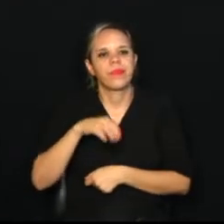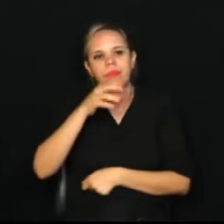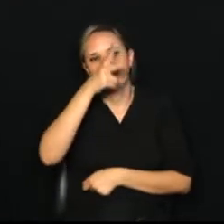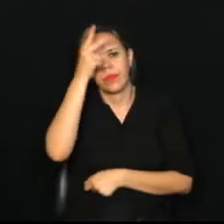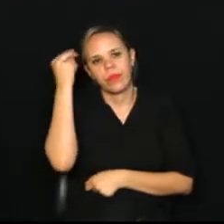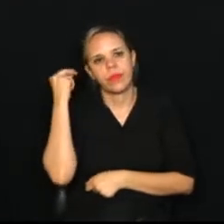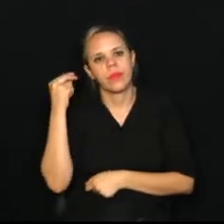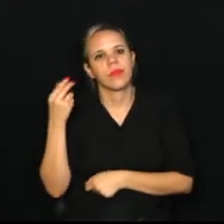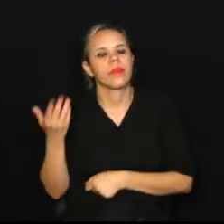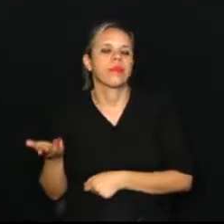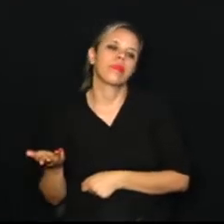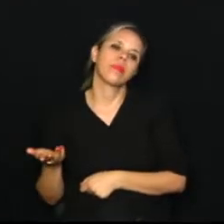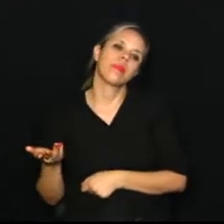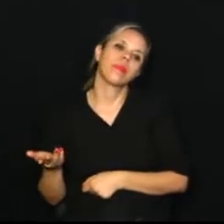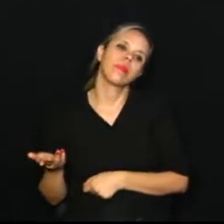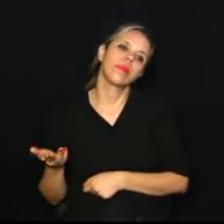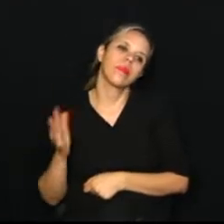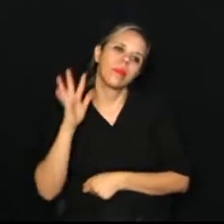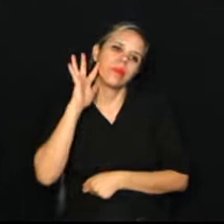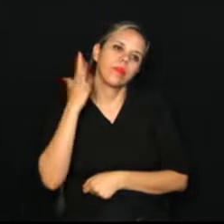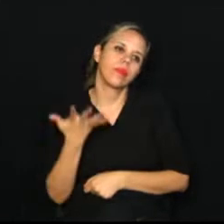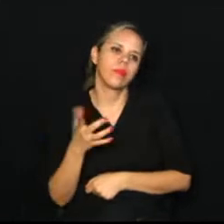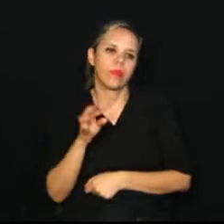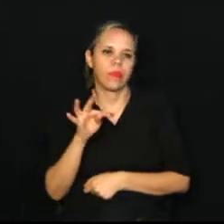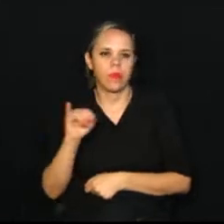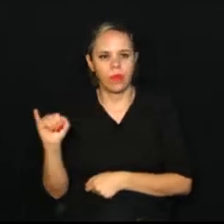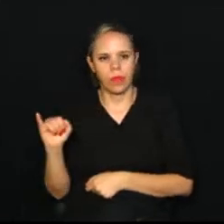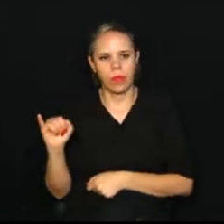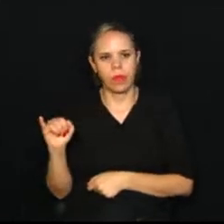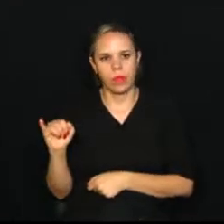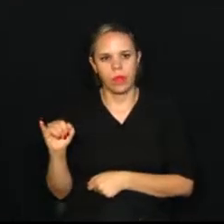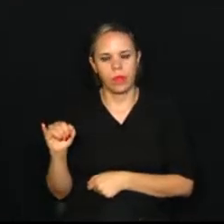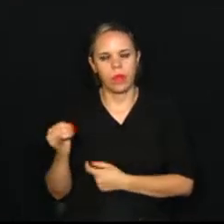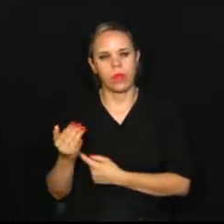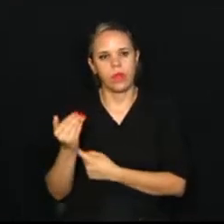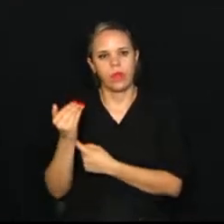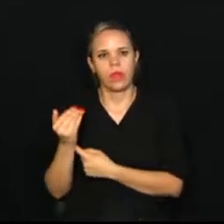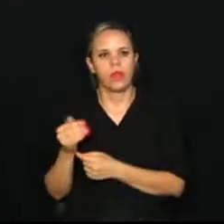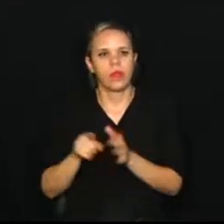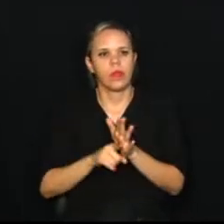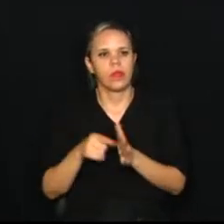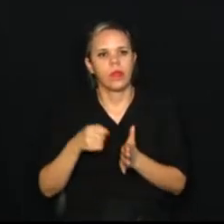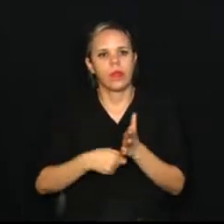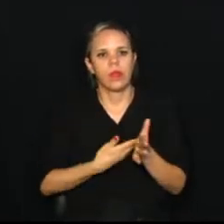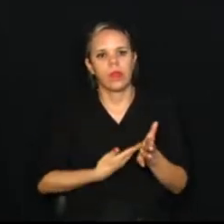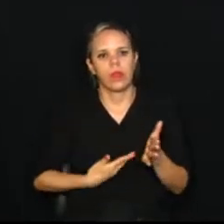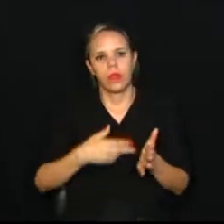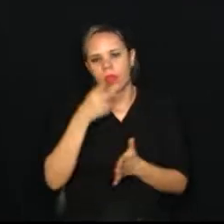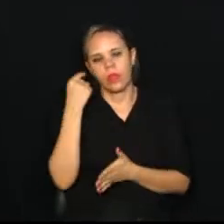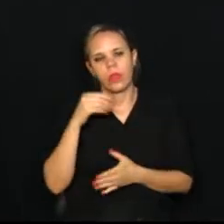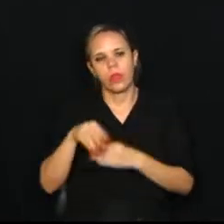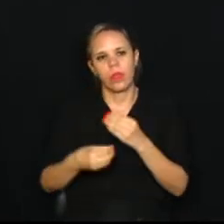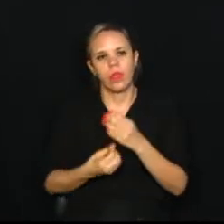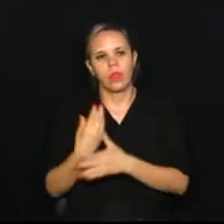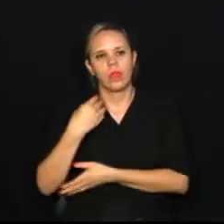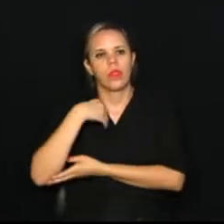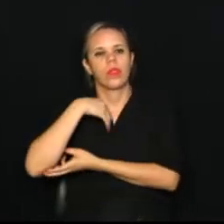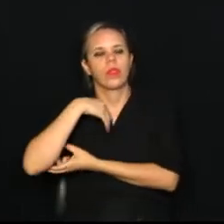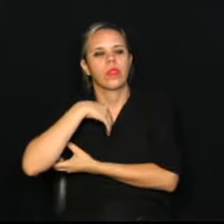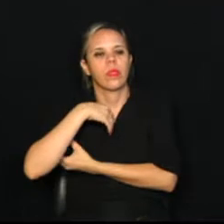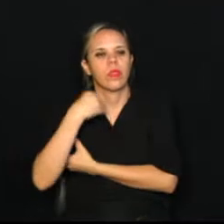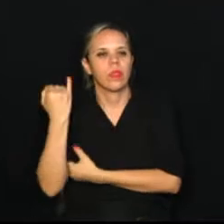Campinas. As soluções de TI para as políticas públicas constituem algo